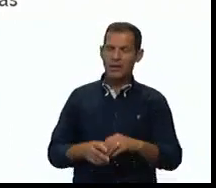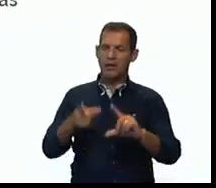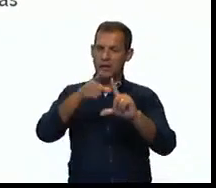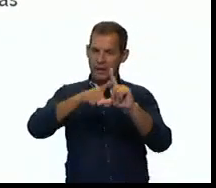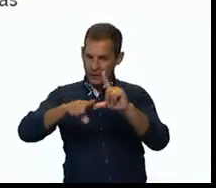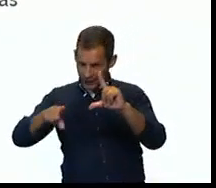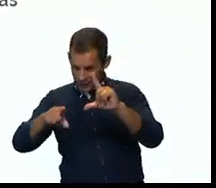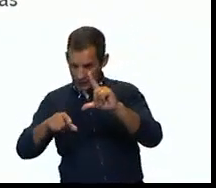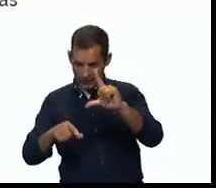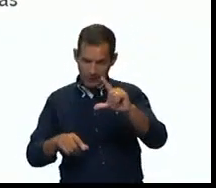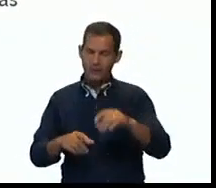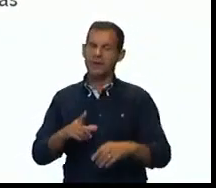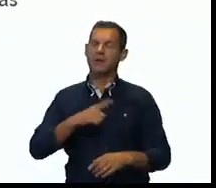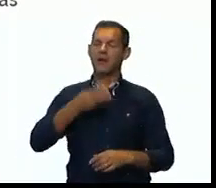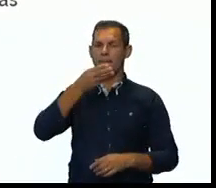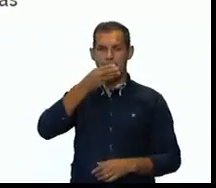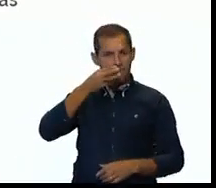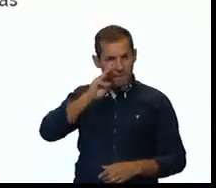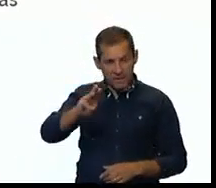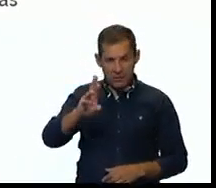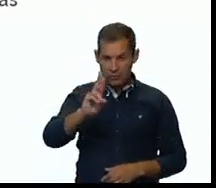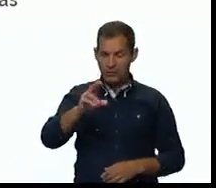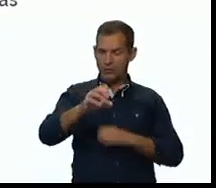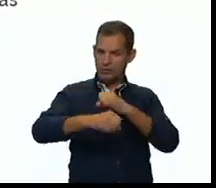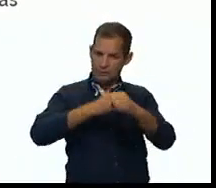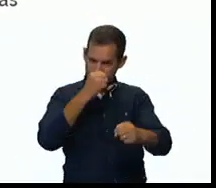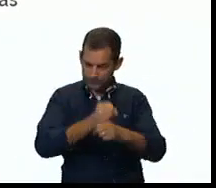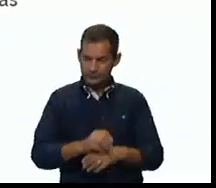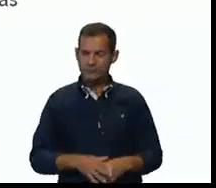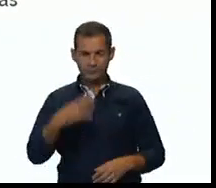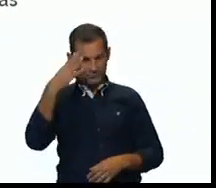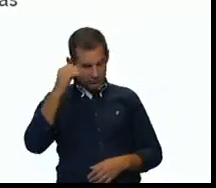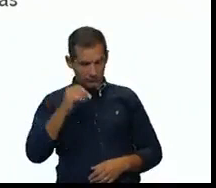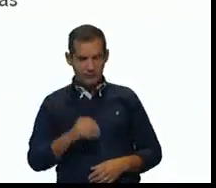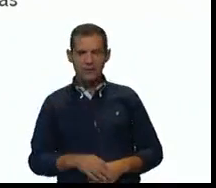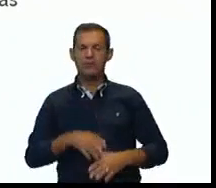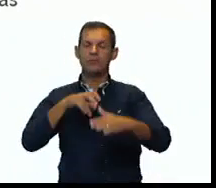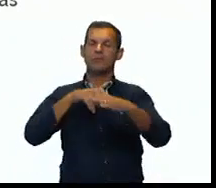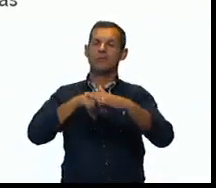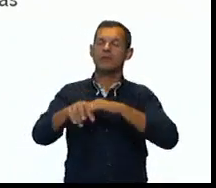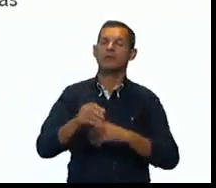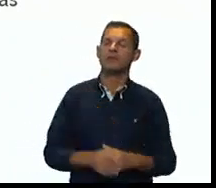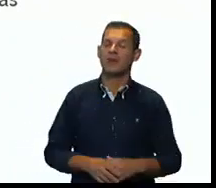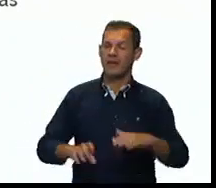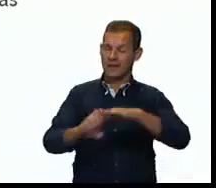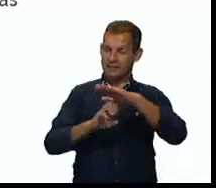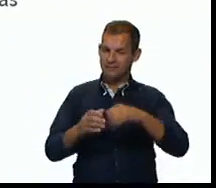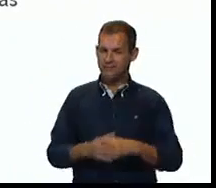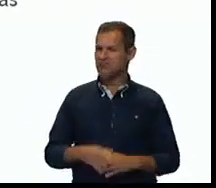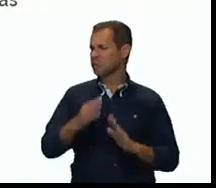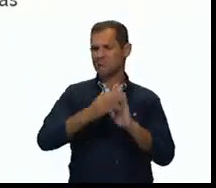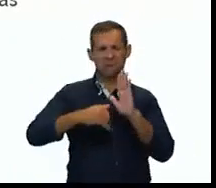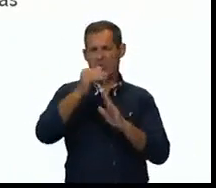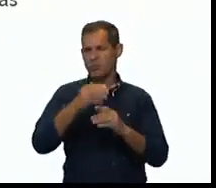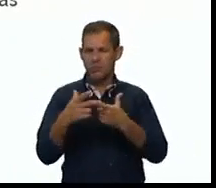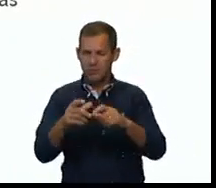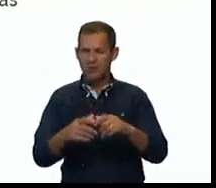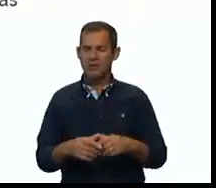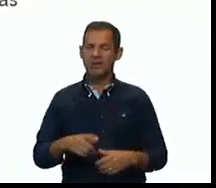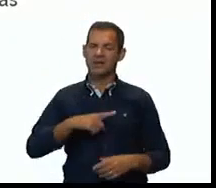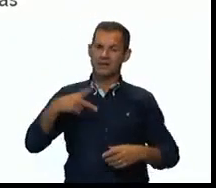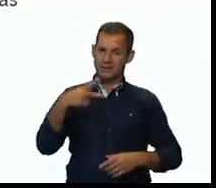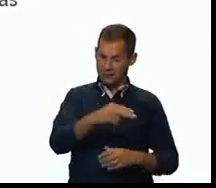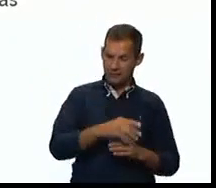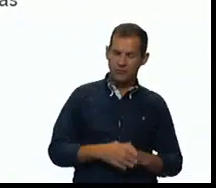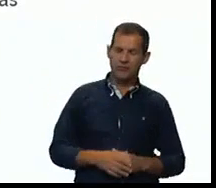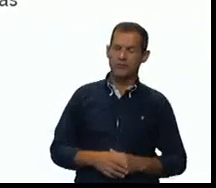tem a unidade de milhões de reais por ano. Então, sabendo que o fato, olha, se a empresa não pintar a área que sofreu o